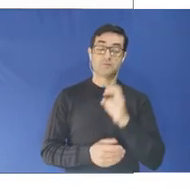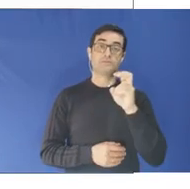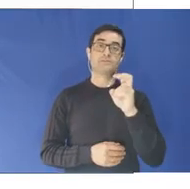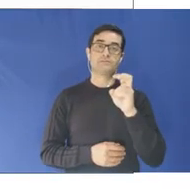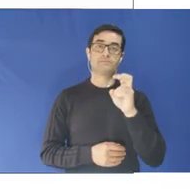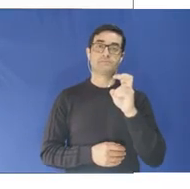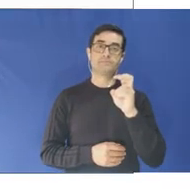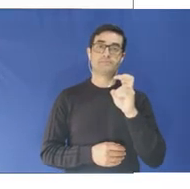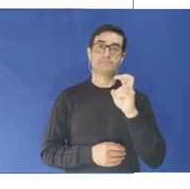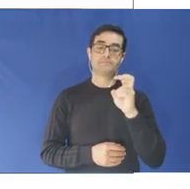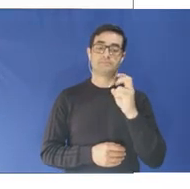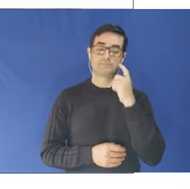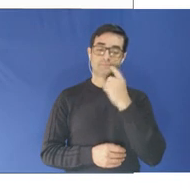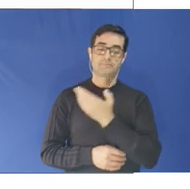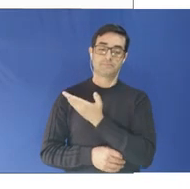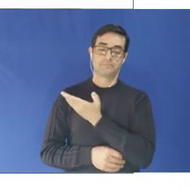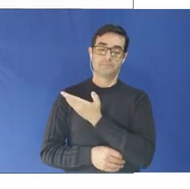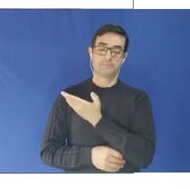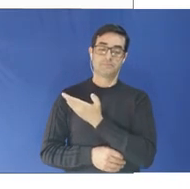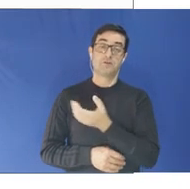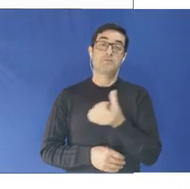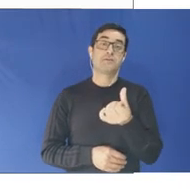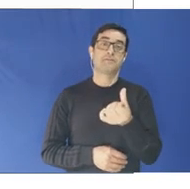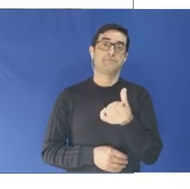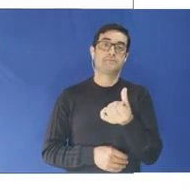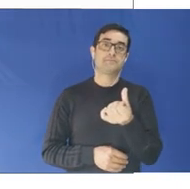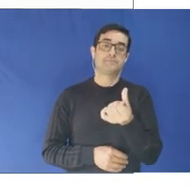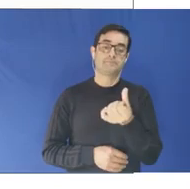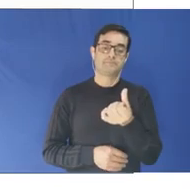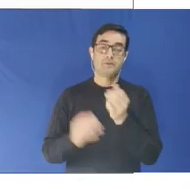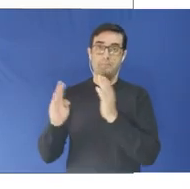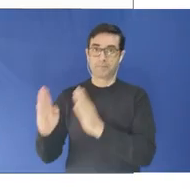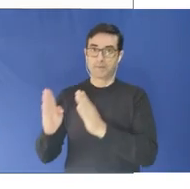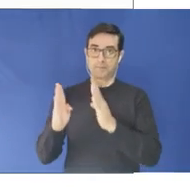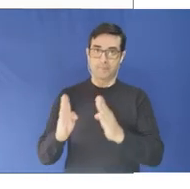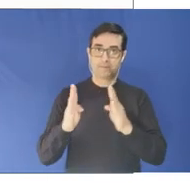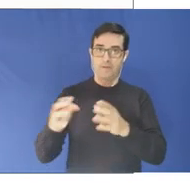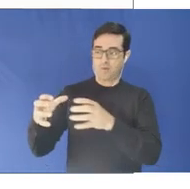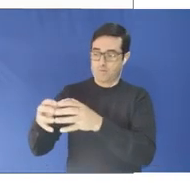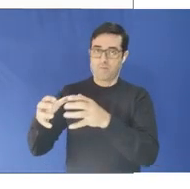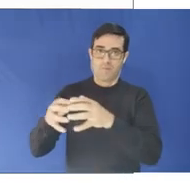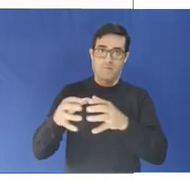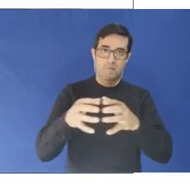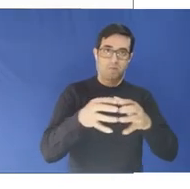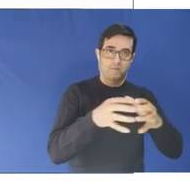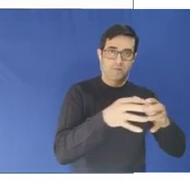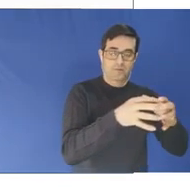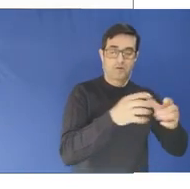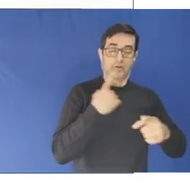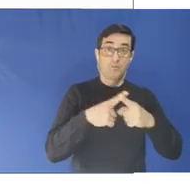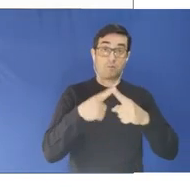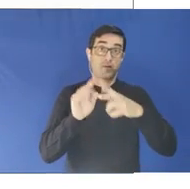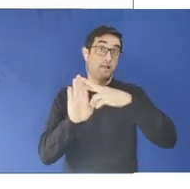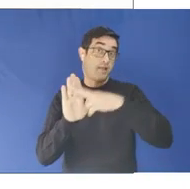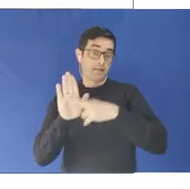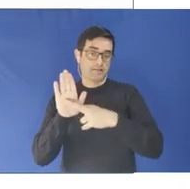aqui. O 5, 5S2, 5P6, está aqui. E o 6S2. Eu agrupei eles por